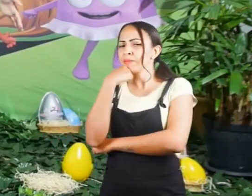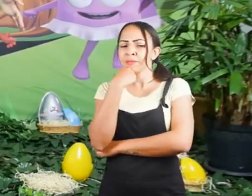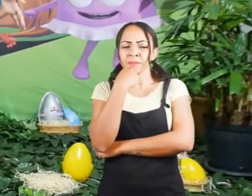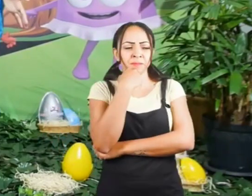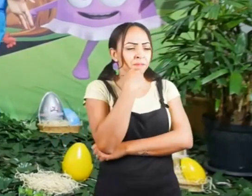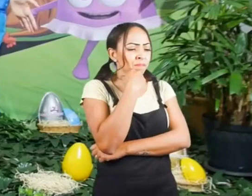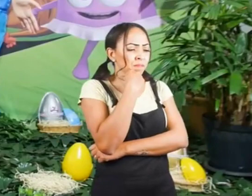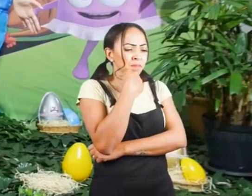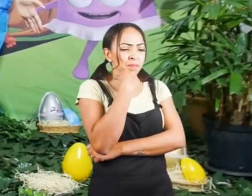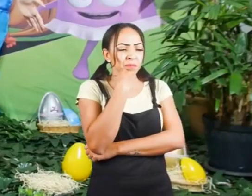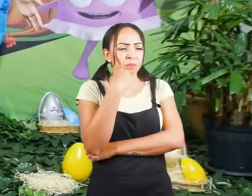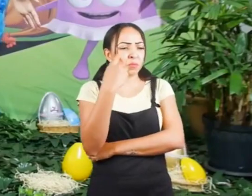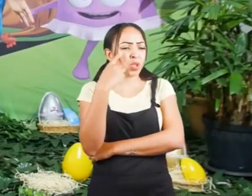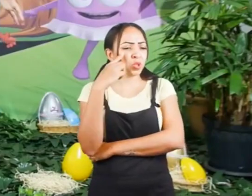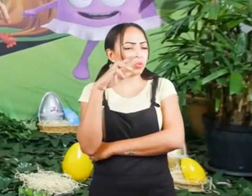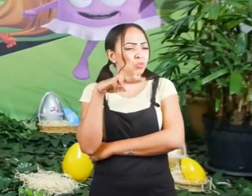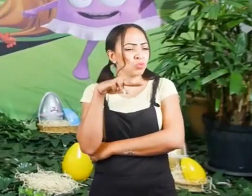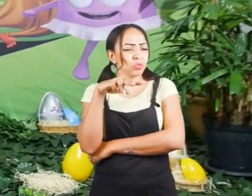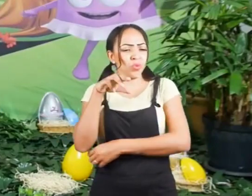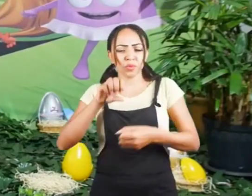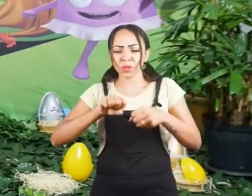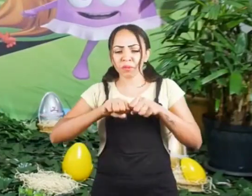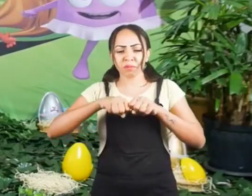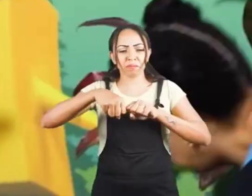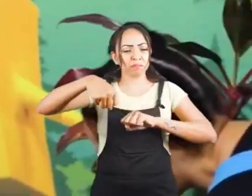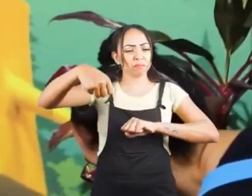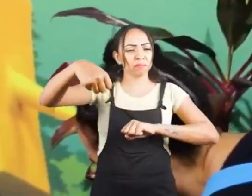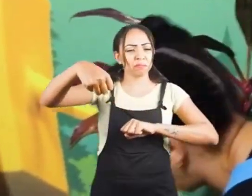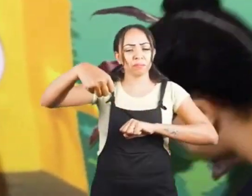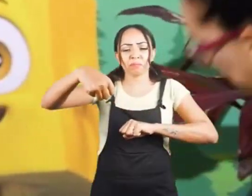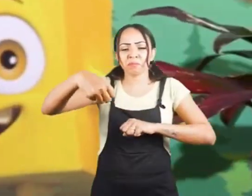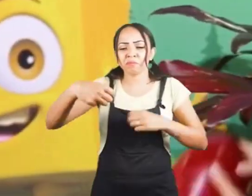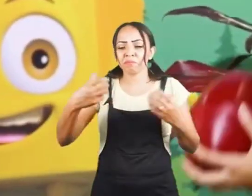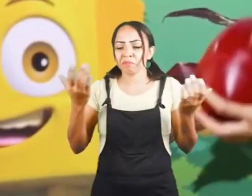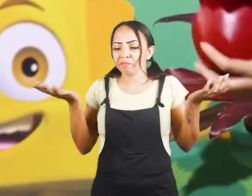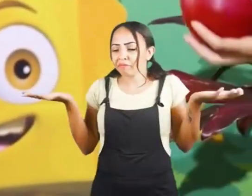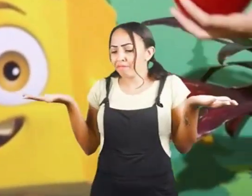Eu não estou vendo nenhum pergaminho aqui!